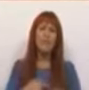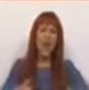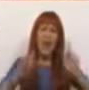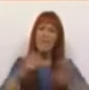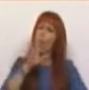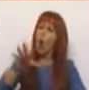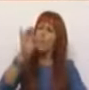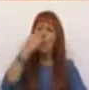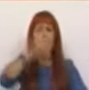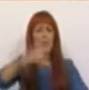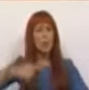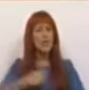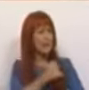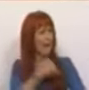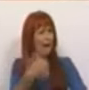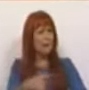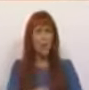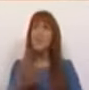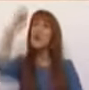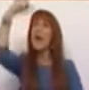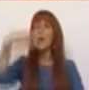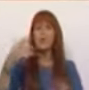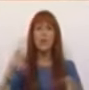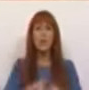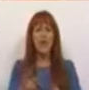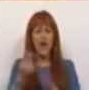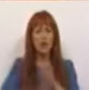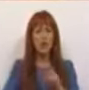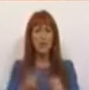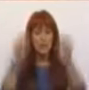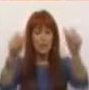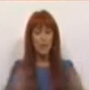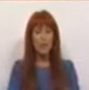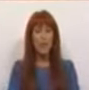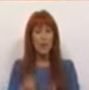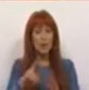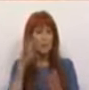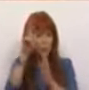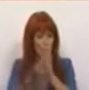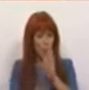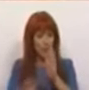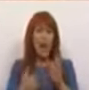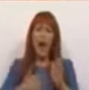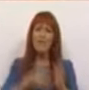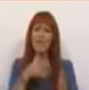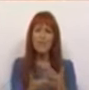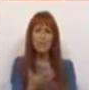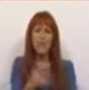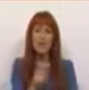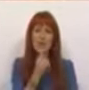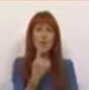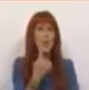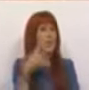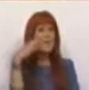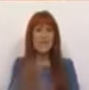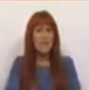livre opção dos consumidores domésticos de eletricidade pelo regime de tarifas reguladas. E aqui queremos destacar uma medida